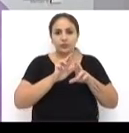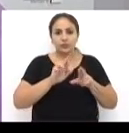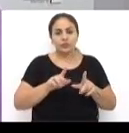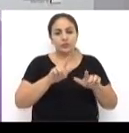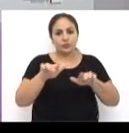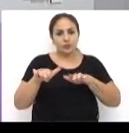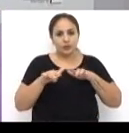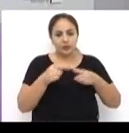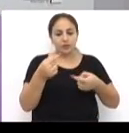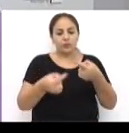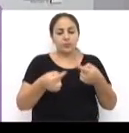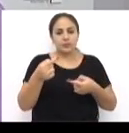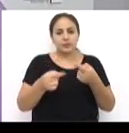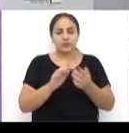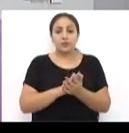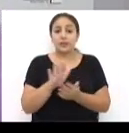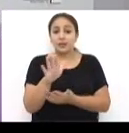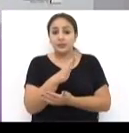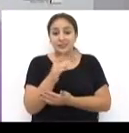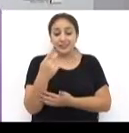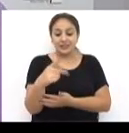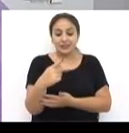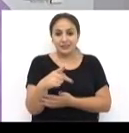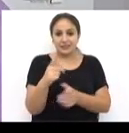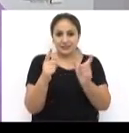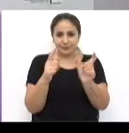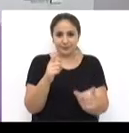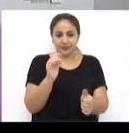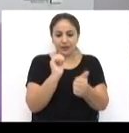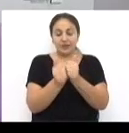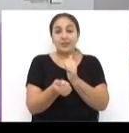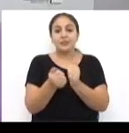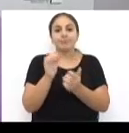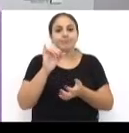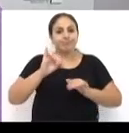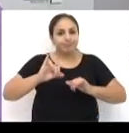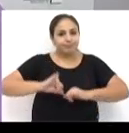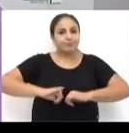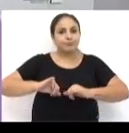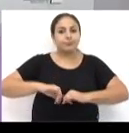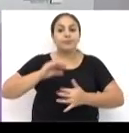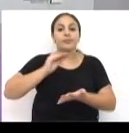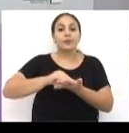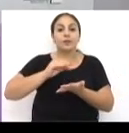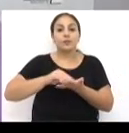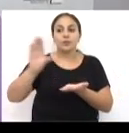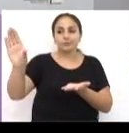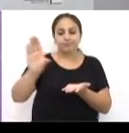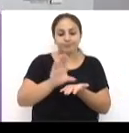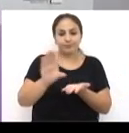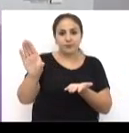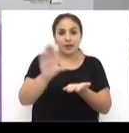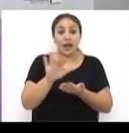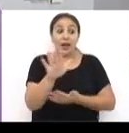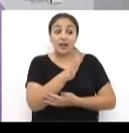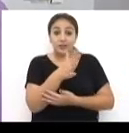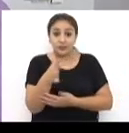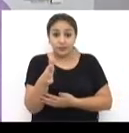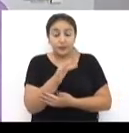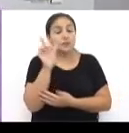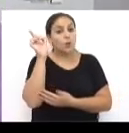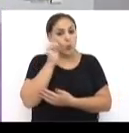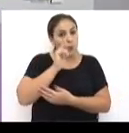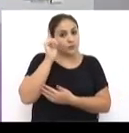várias competições, e muitas vezes esses mesmos atletas sofrem com a falta de patrocínio, muitas vezes eles são